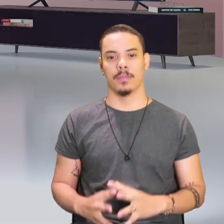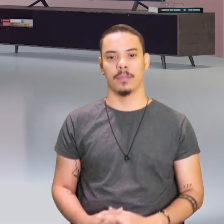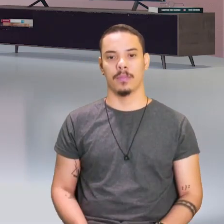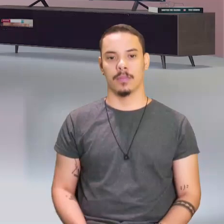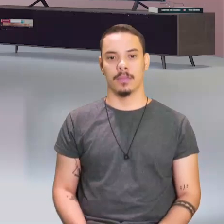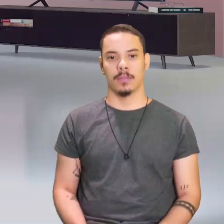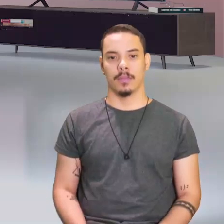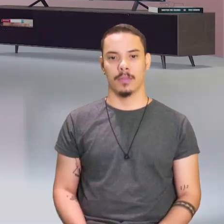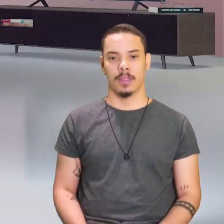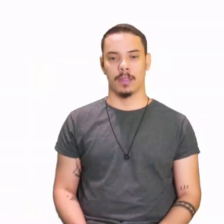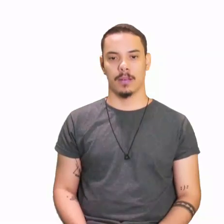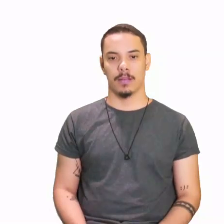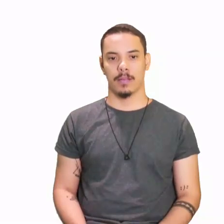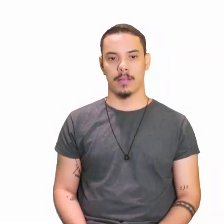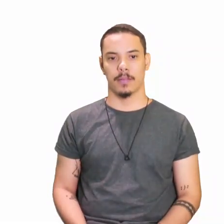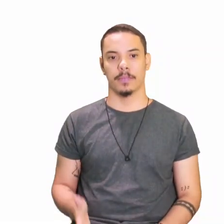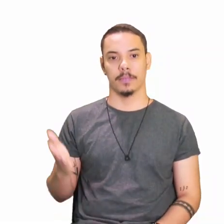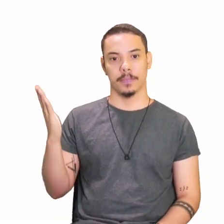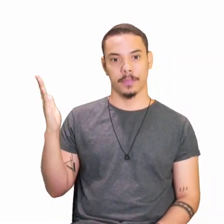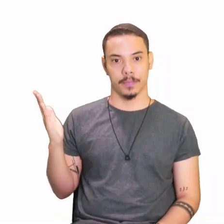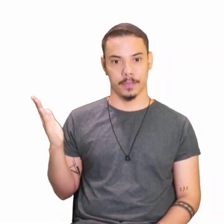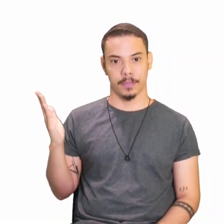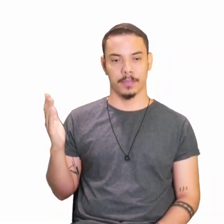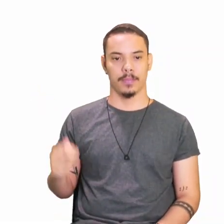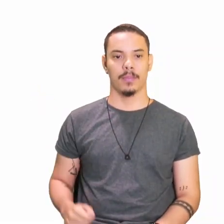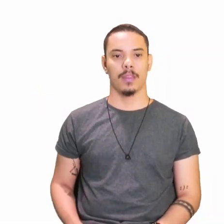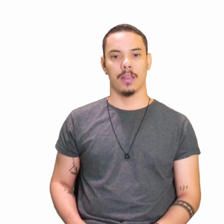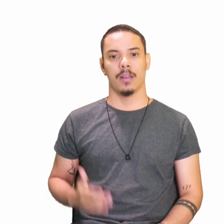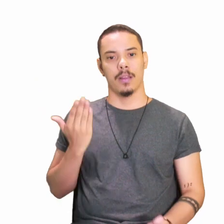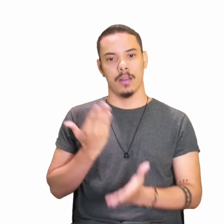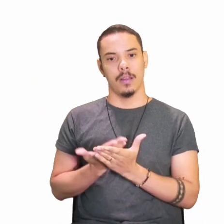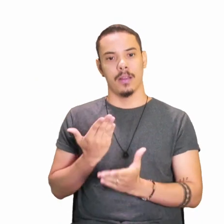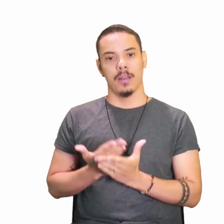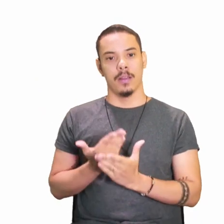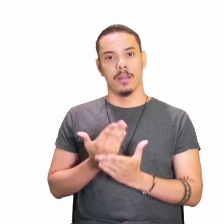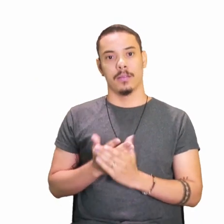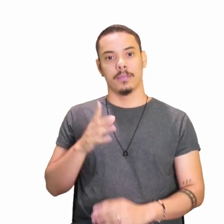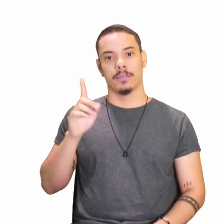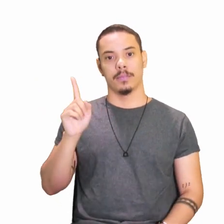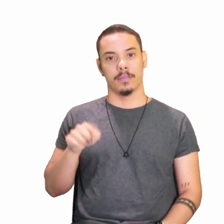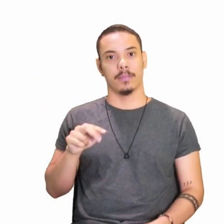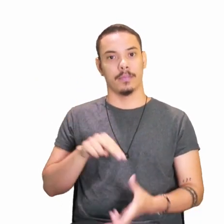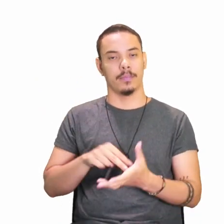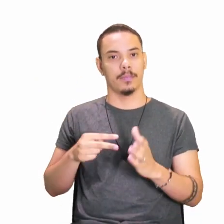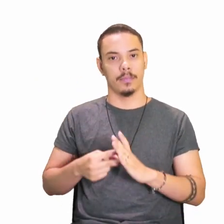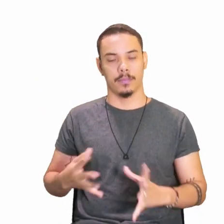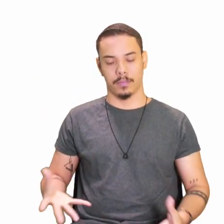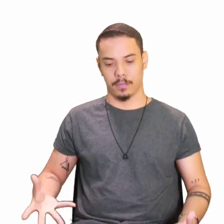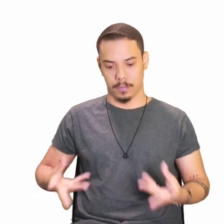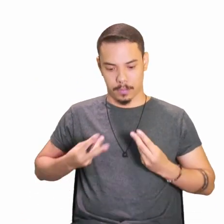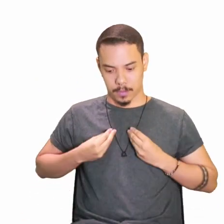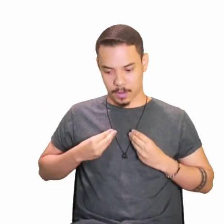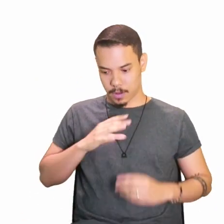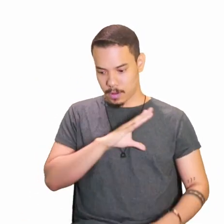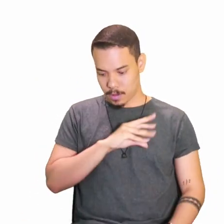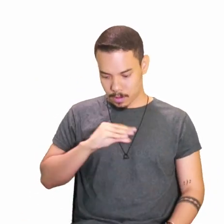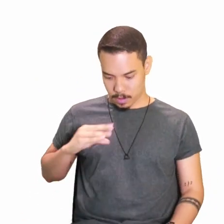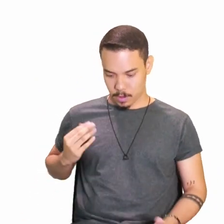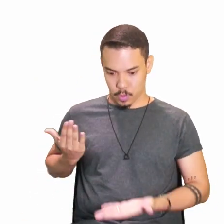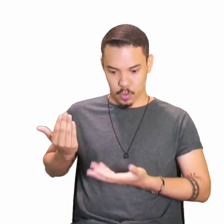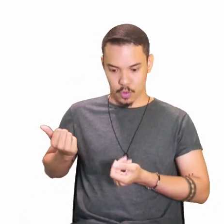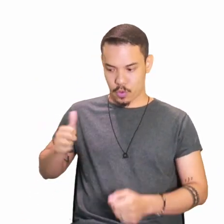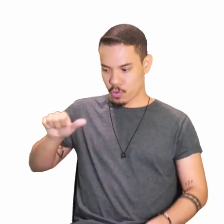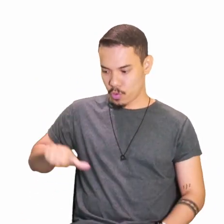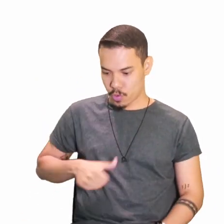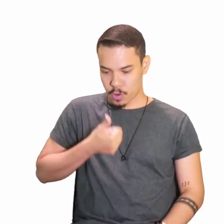lá para nossa mensagem aqui ó temos o seguinte estudar é a Fonte da Juventude